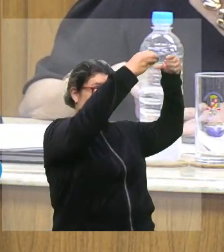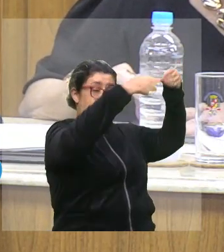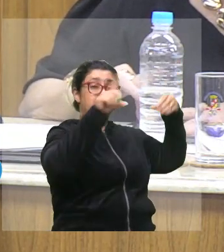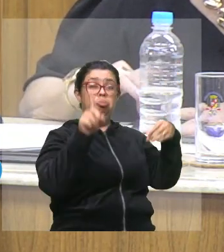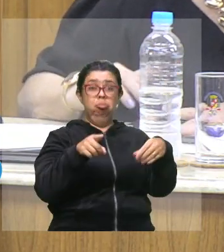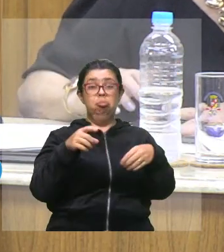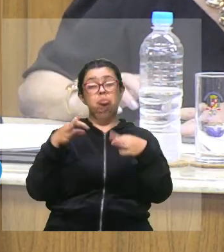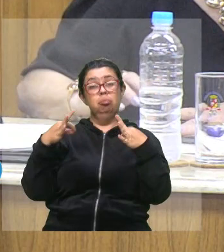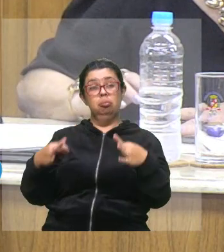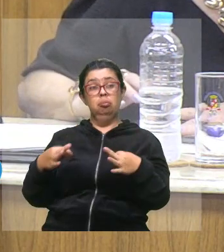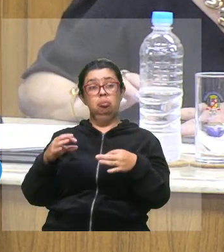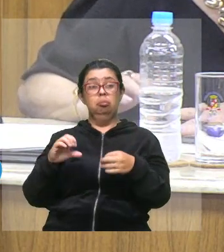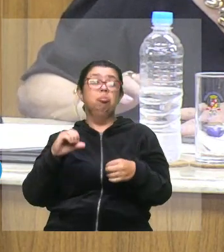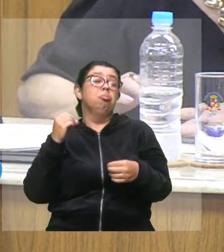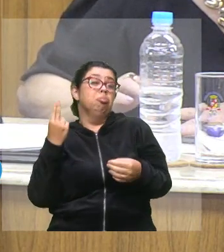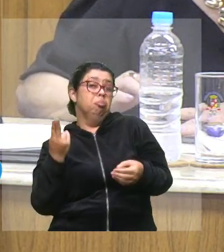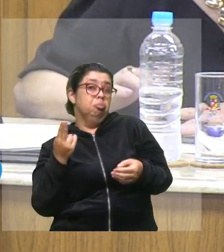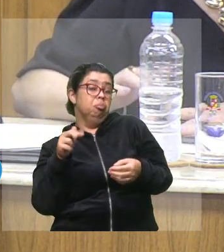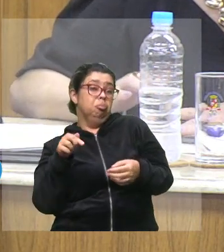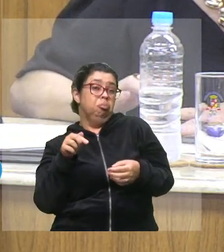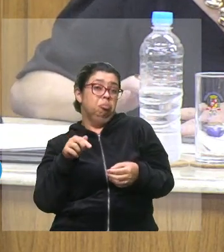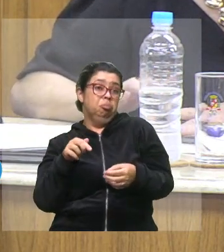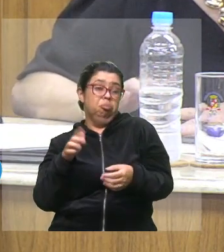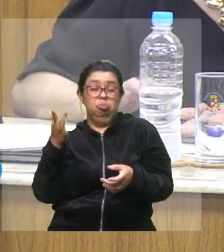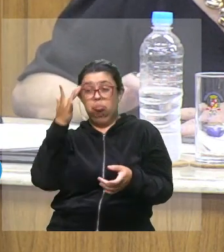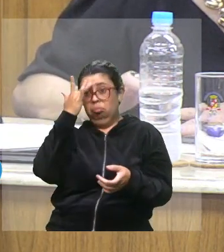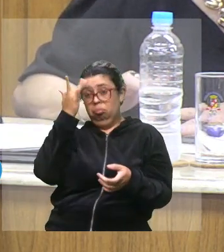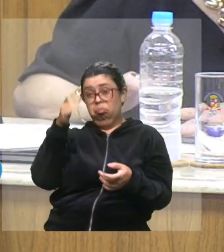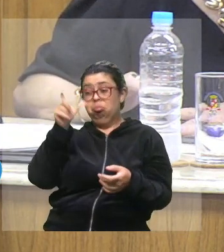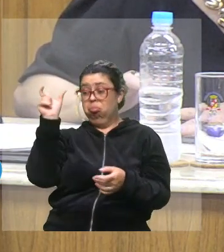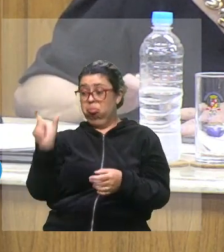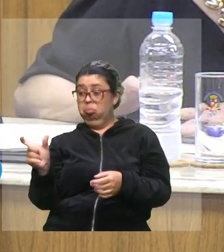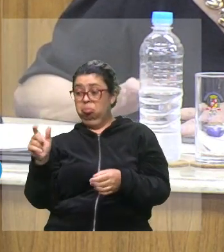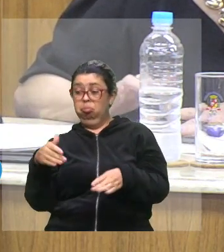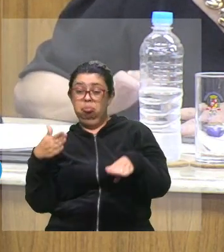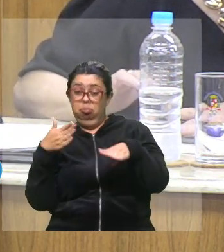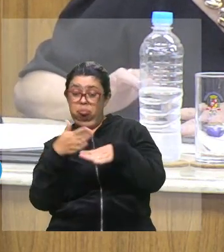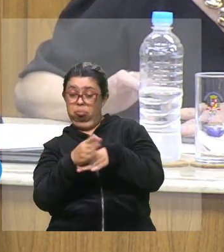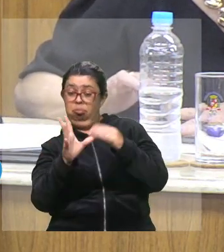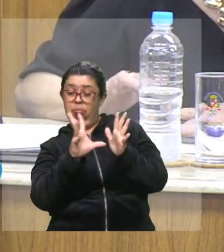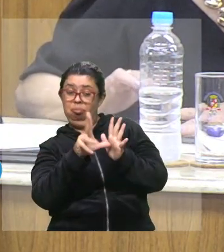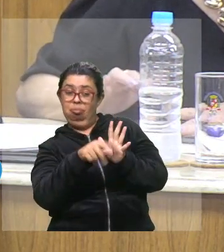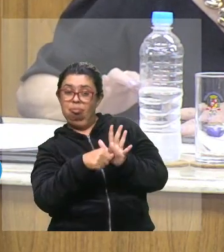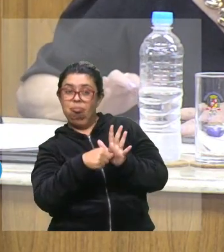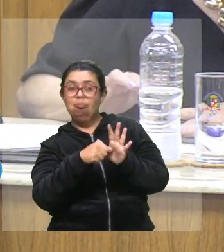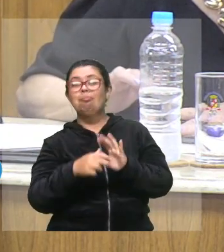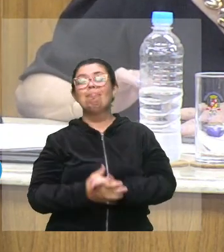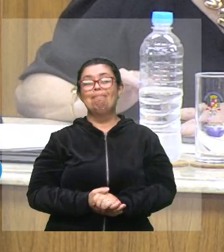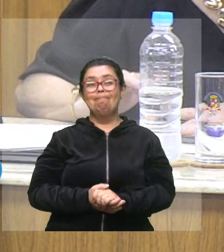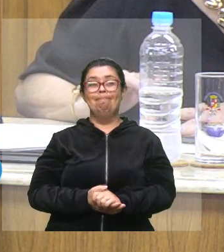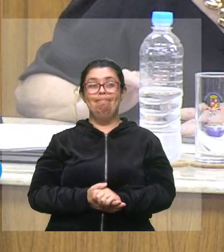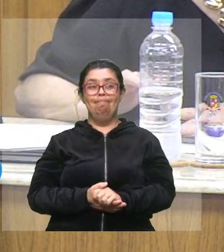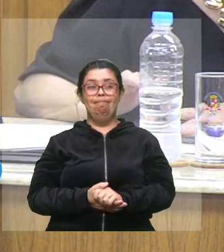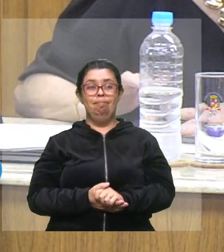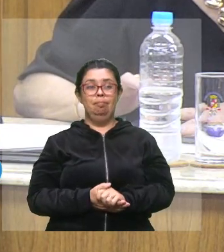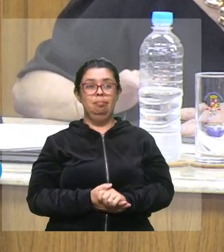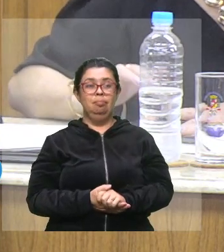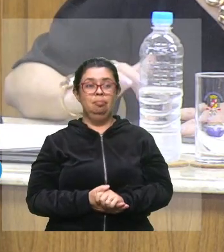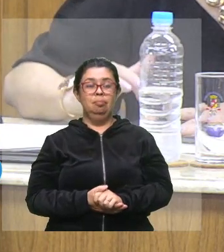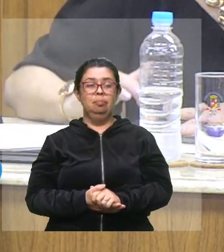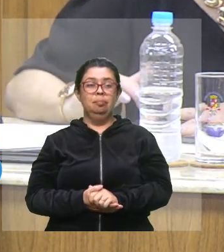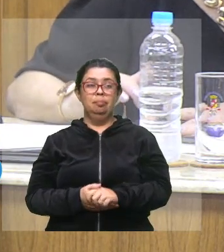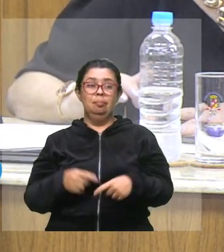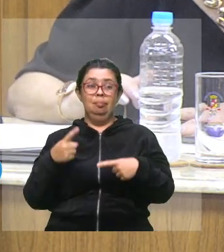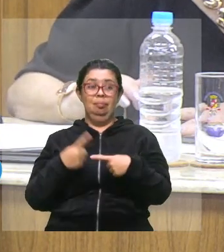vai ainda ocultar a ação dos meliantes que vão ter uma maior tranquilidade lá dentro do cemitério? Porque